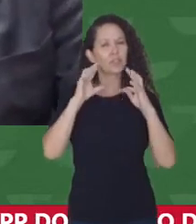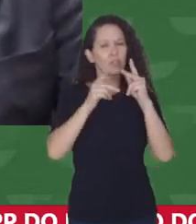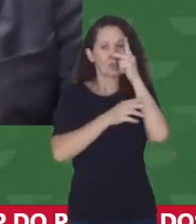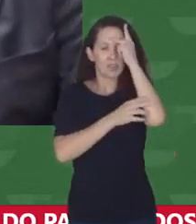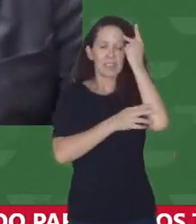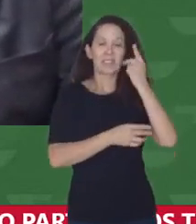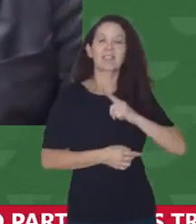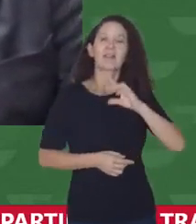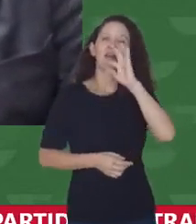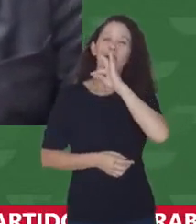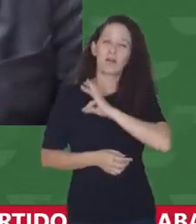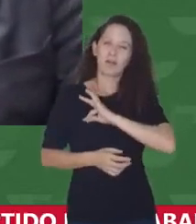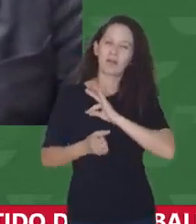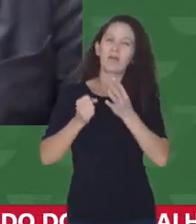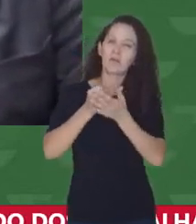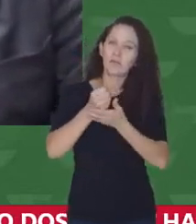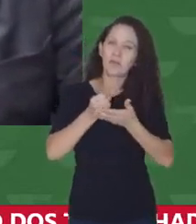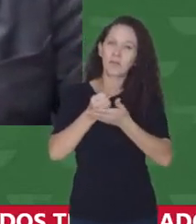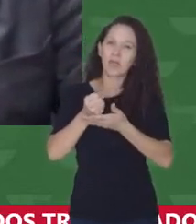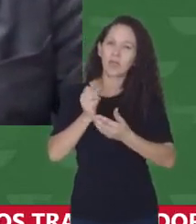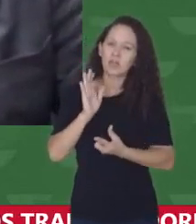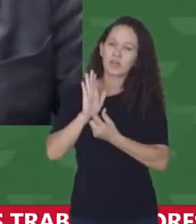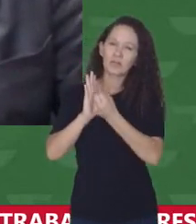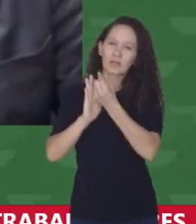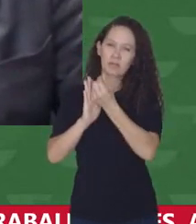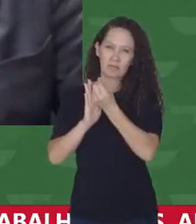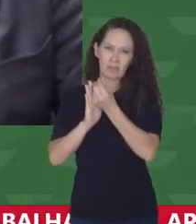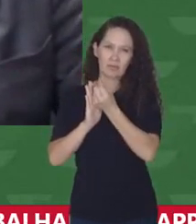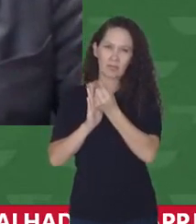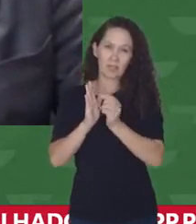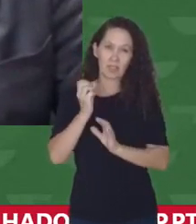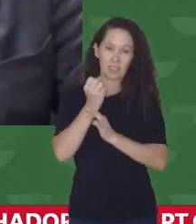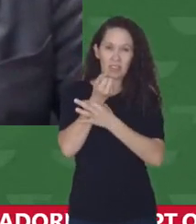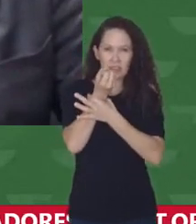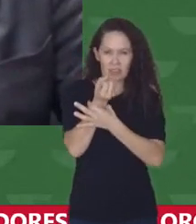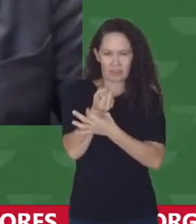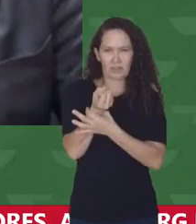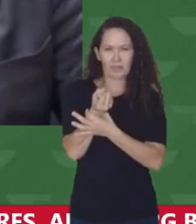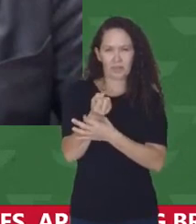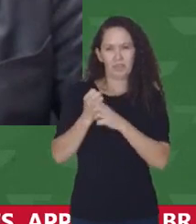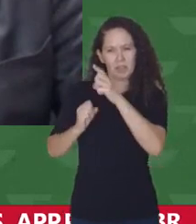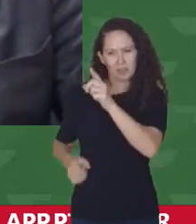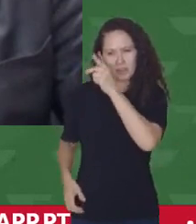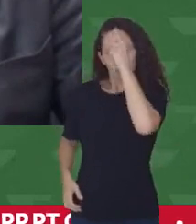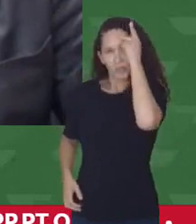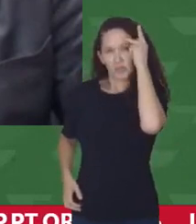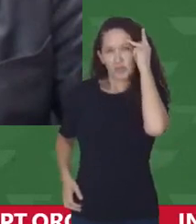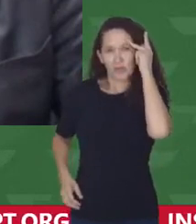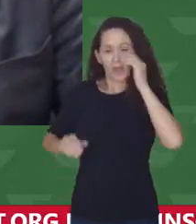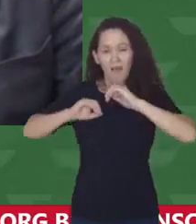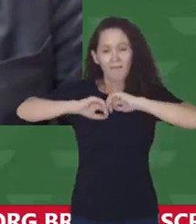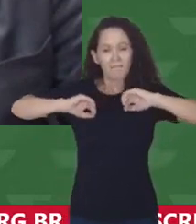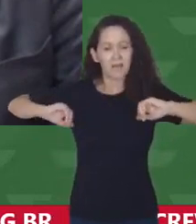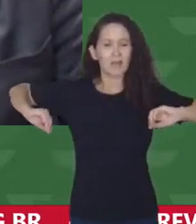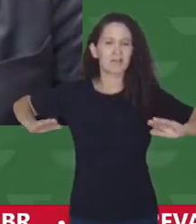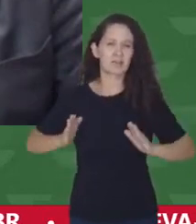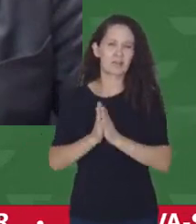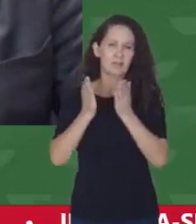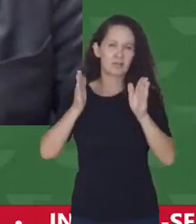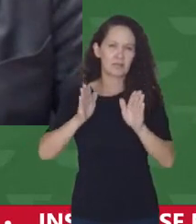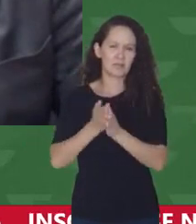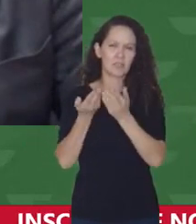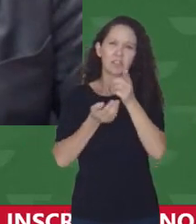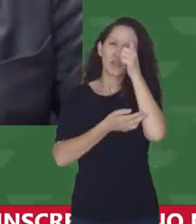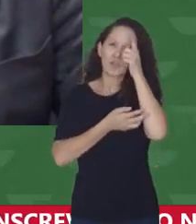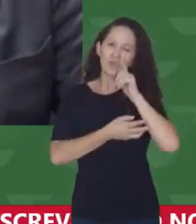uma renda básica que garanta que ele se afaste da pobreza e tenha